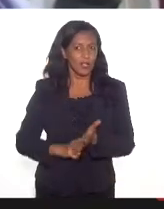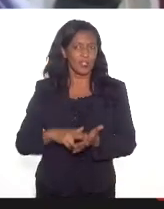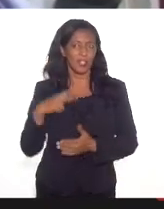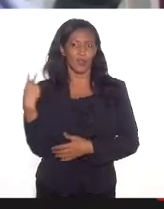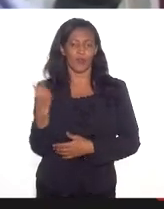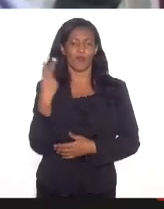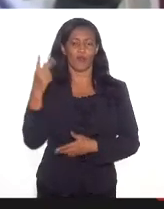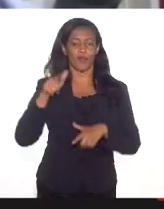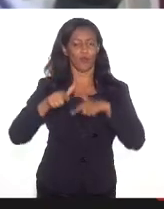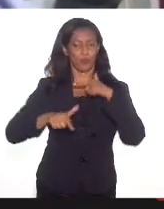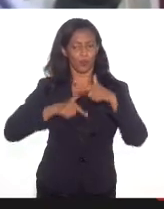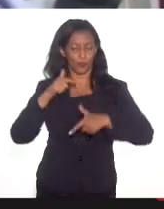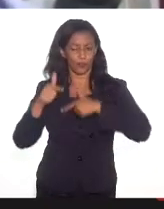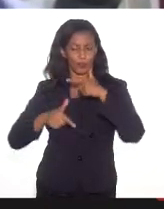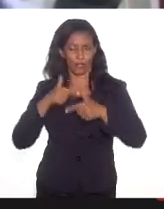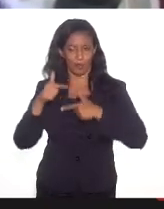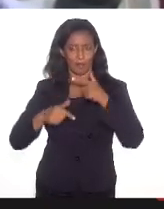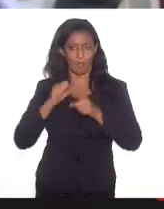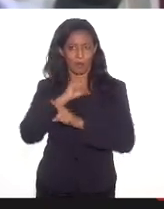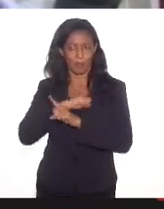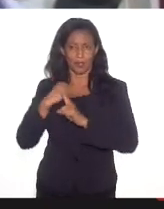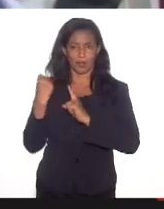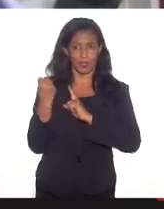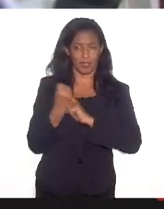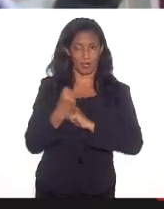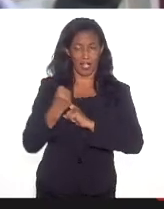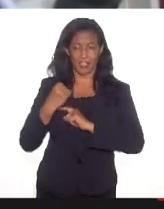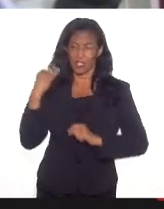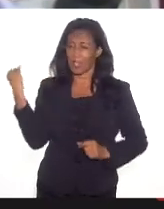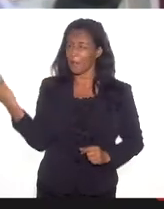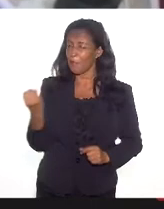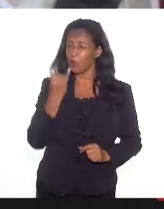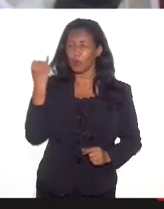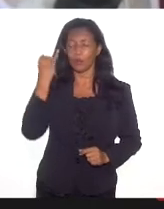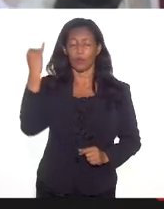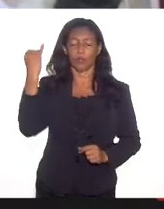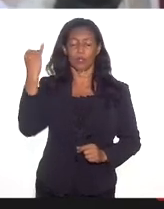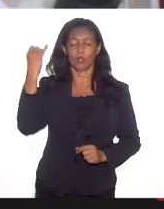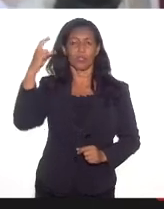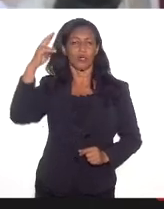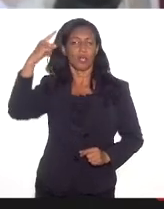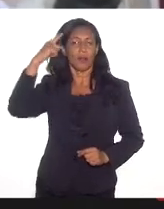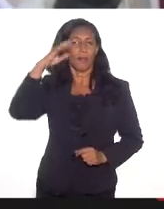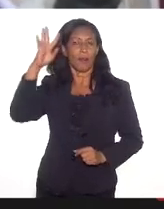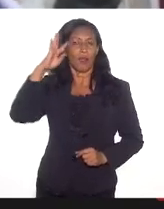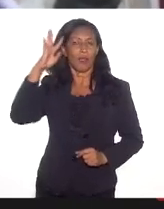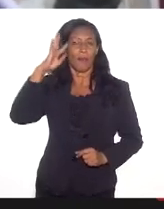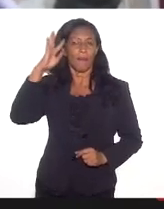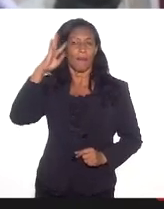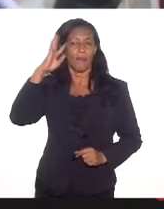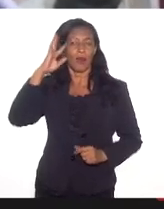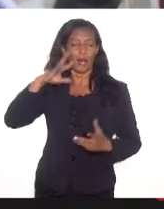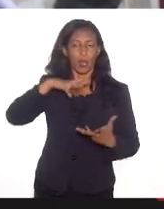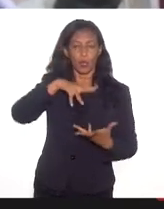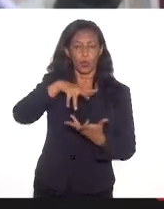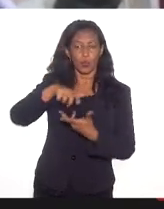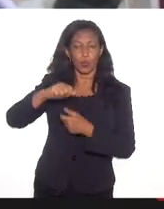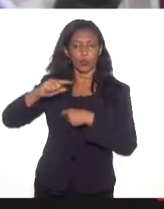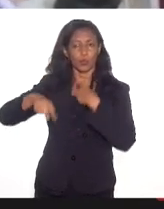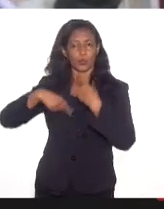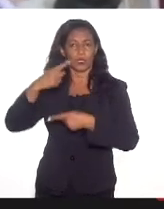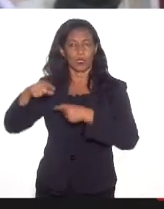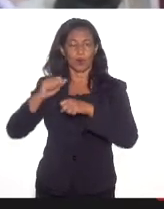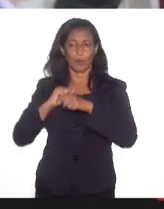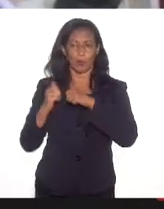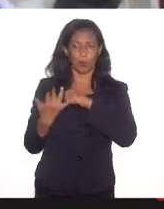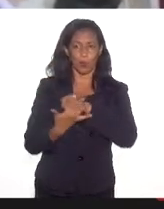remunerado para a sociedade é vital para repensar nos rumos pós pandemia por isso acredito que